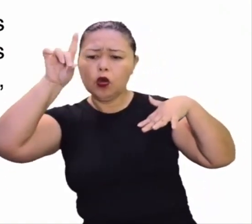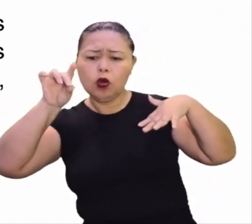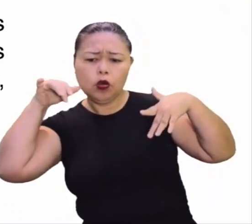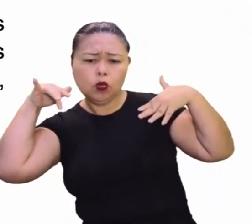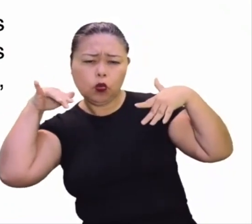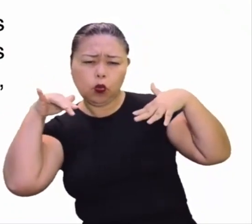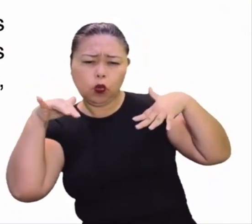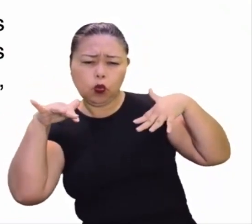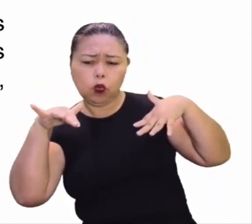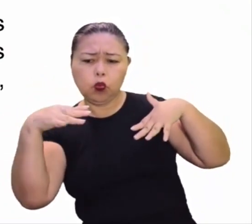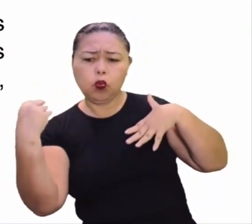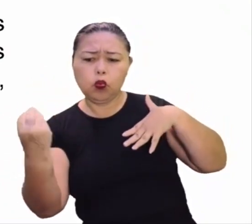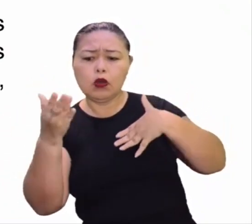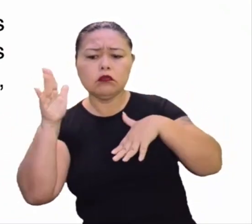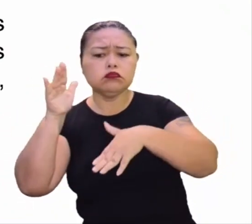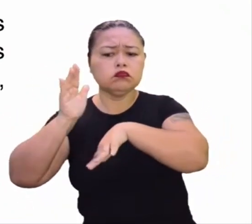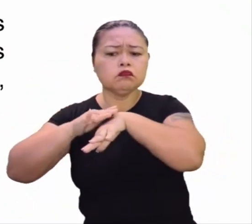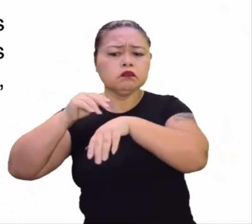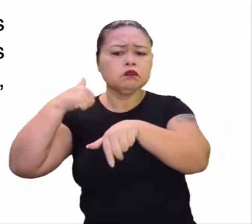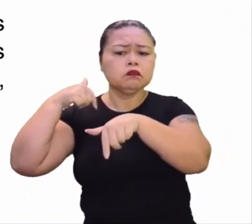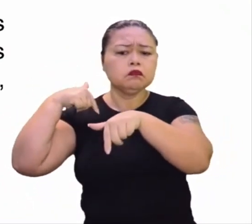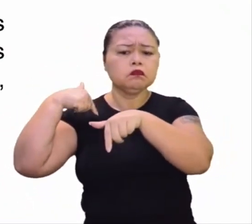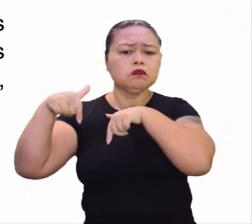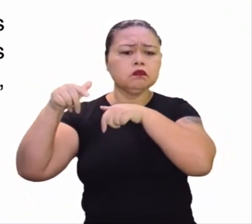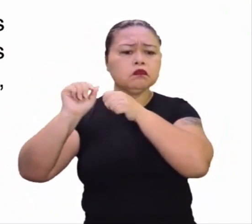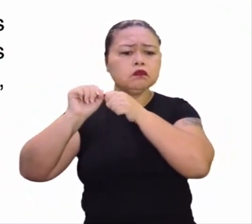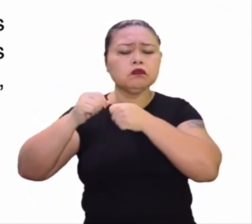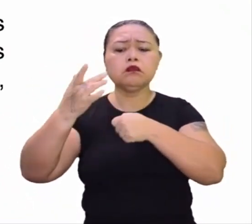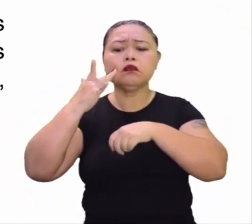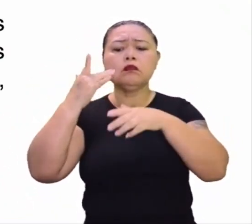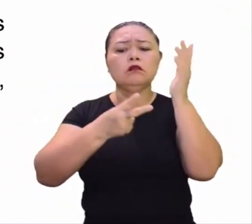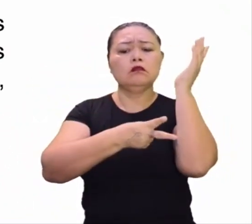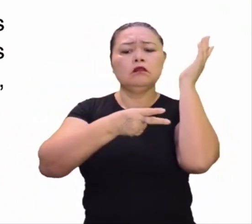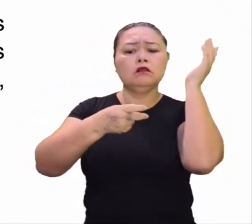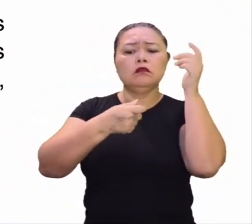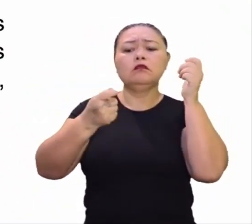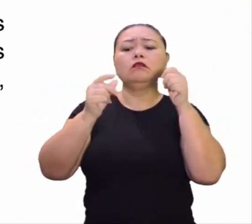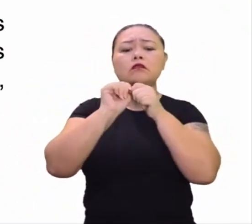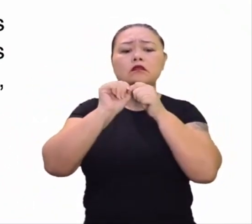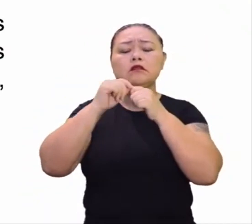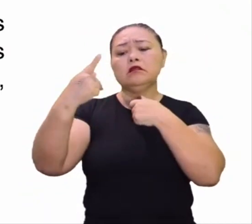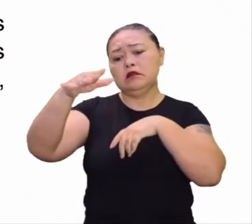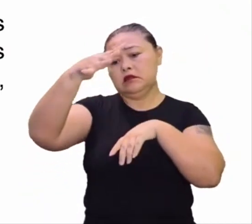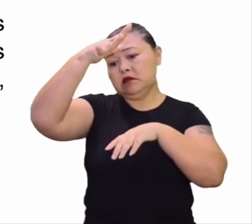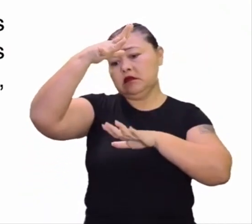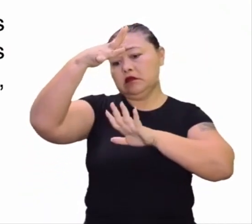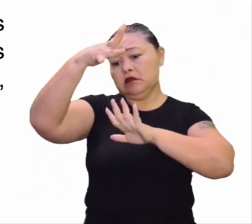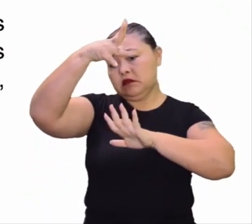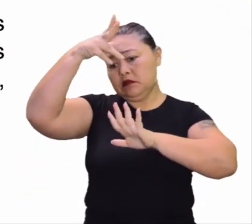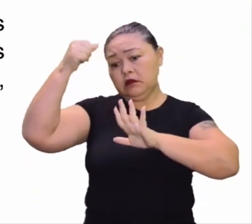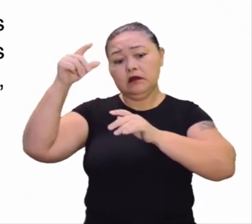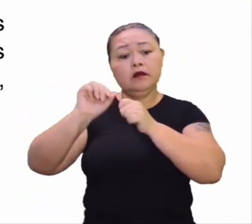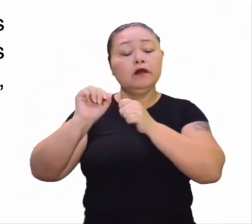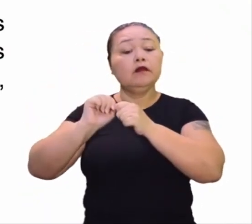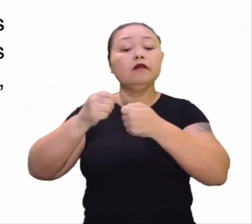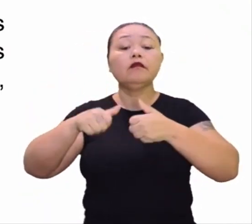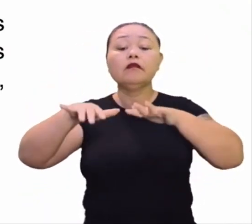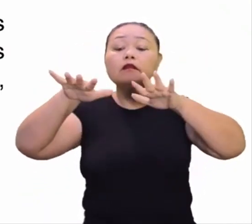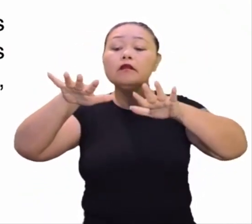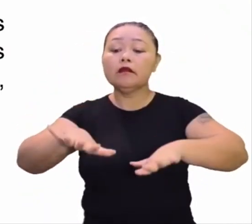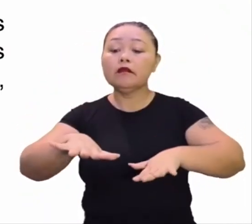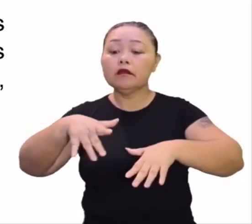nordestinos como mão de obra para os seringais da Amazônia. E letra E. A concentração